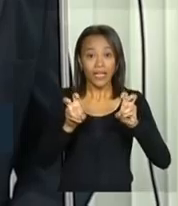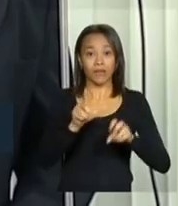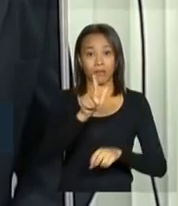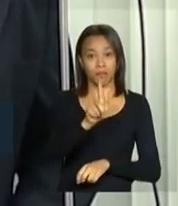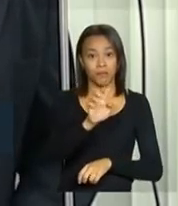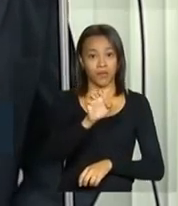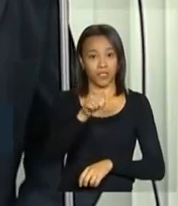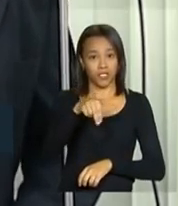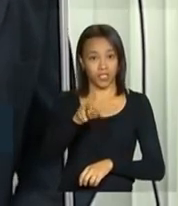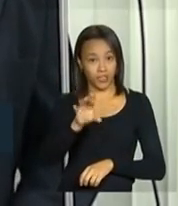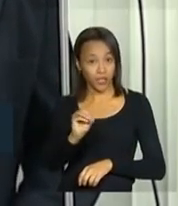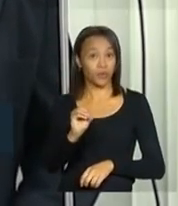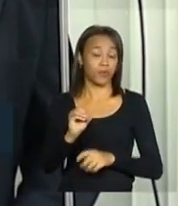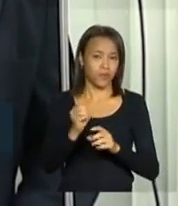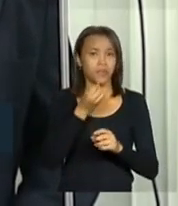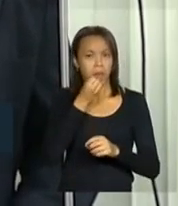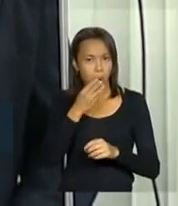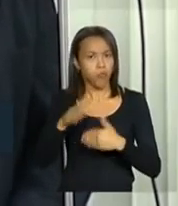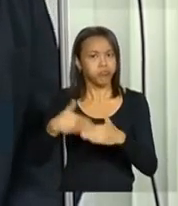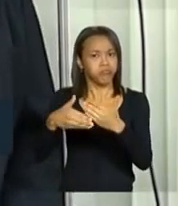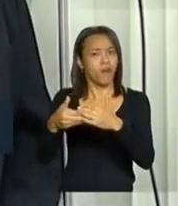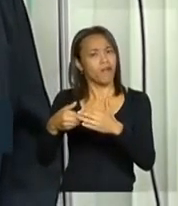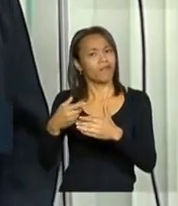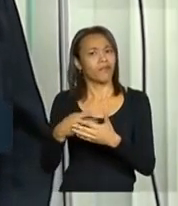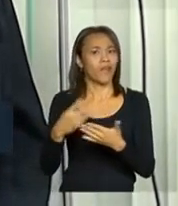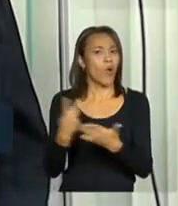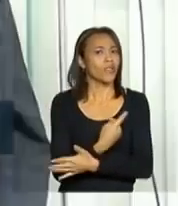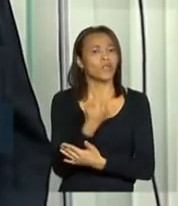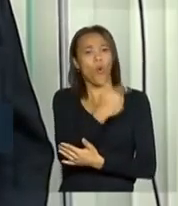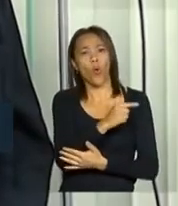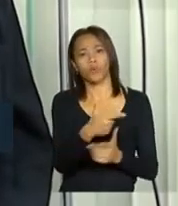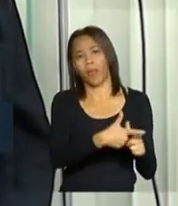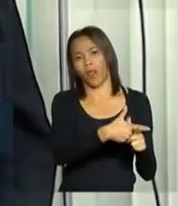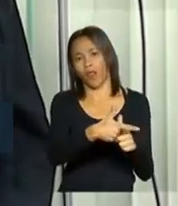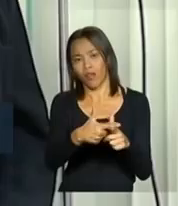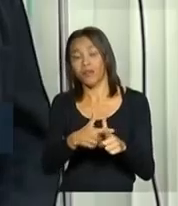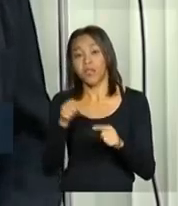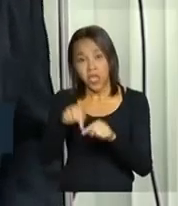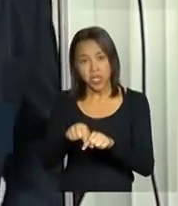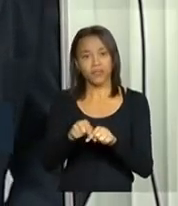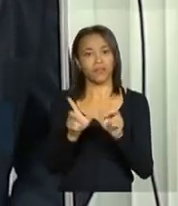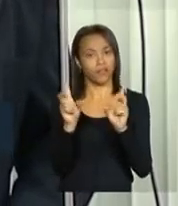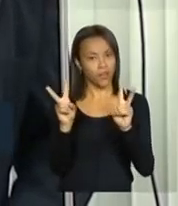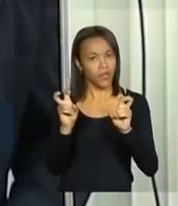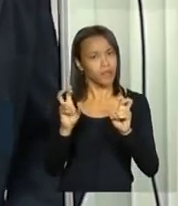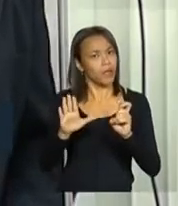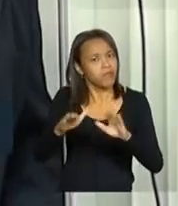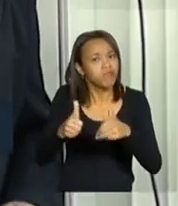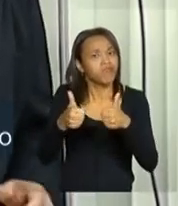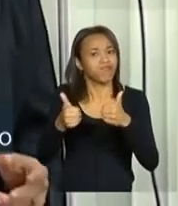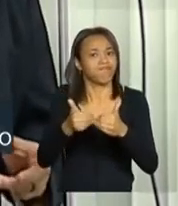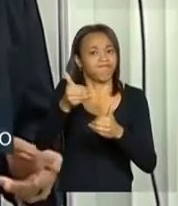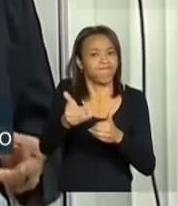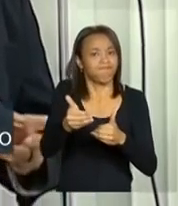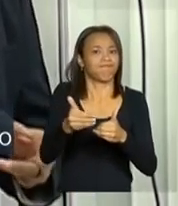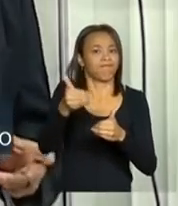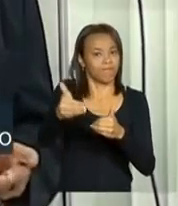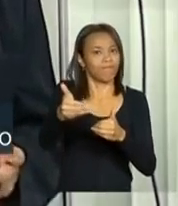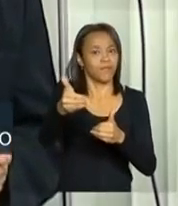bastante desenvolvida frente a outros problemas que nós temos. Mas, por isso que, não tem, como você mesmo diz, não há